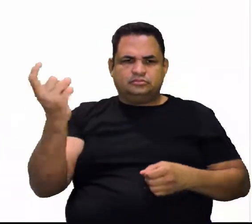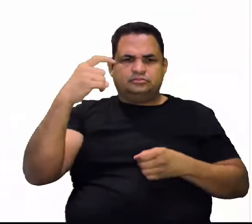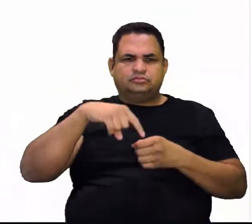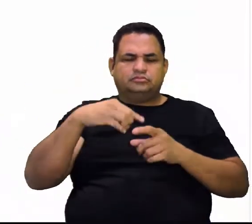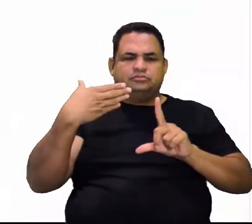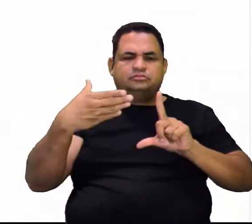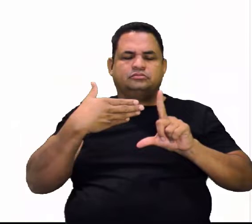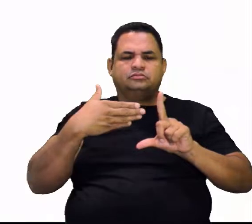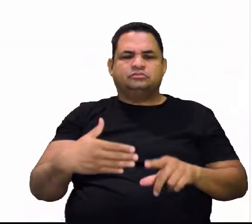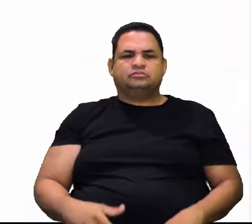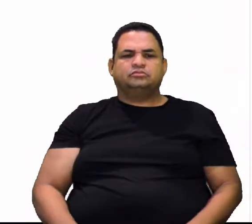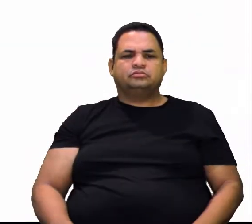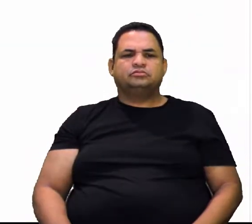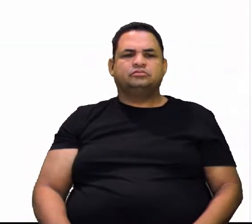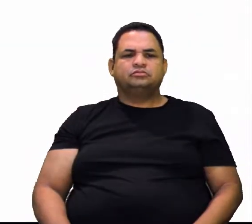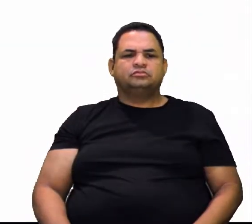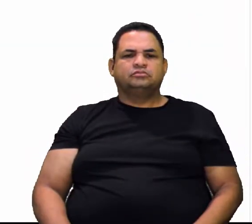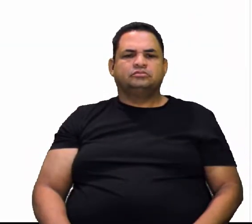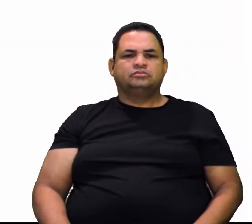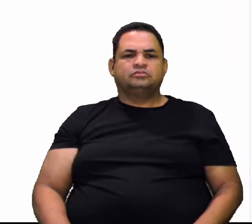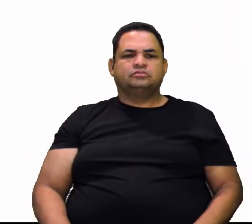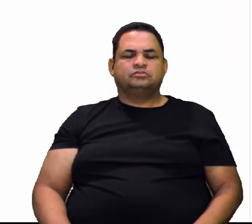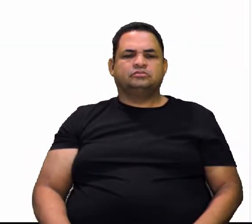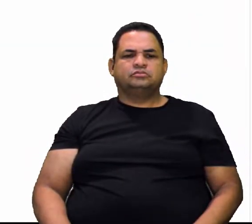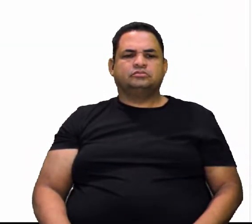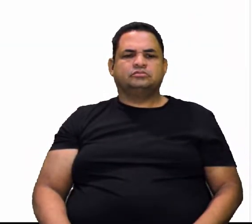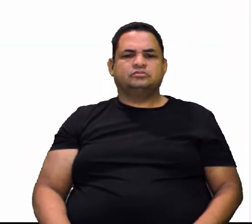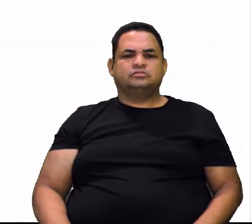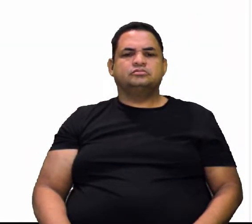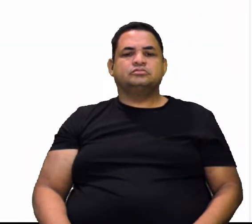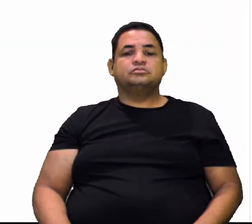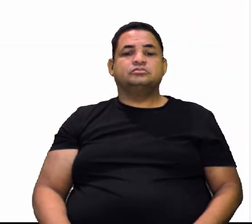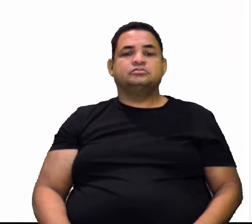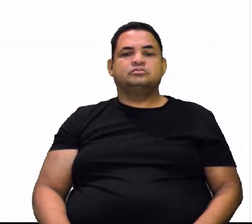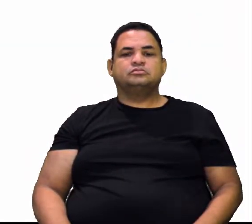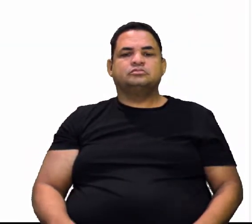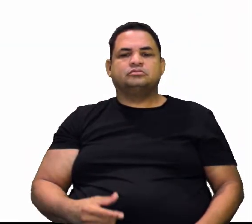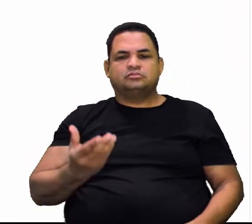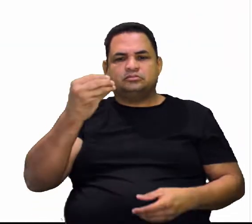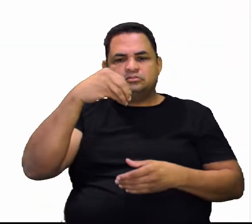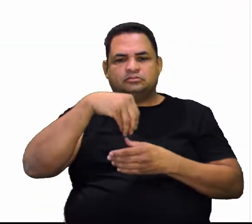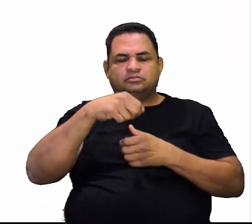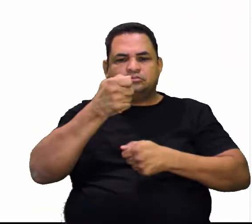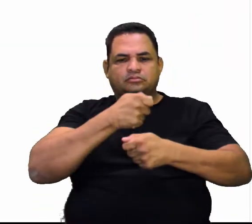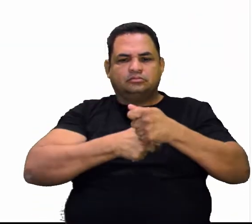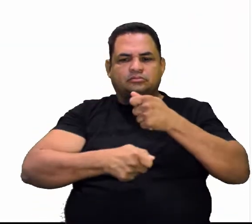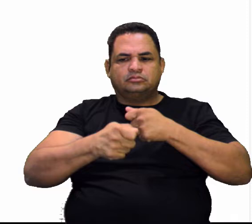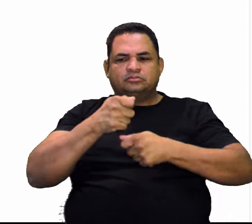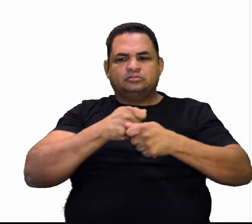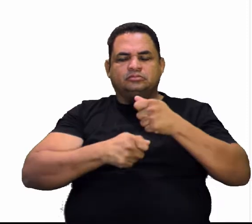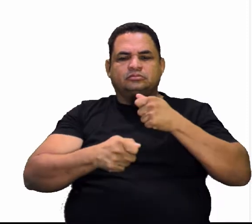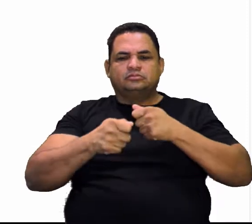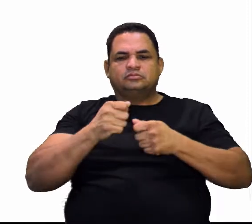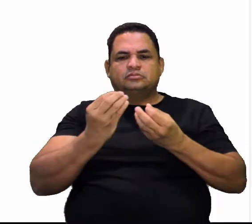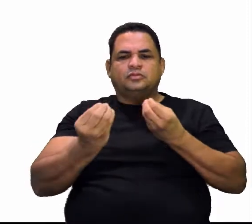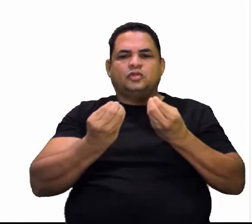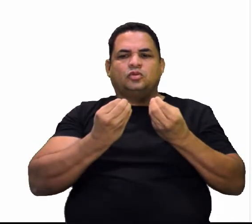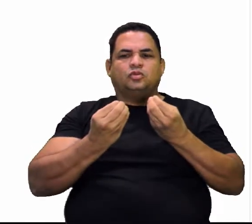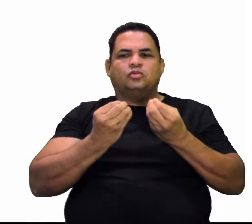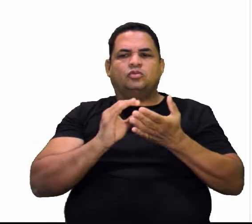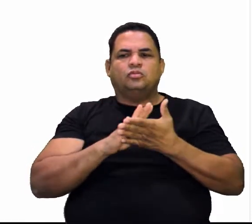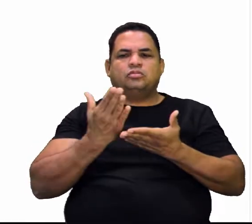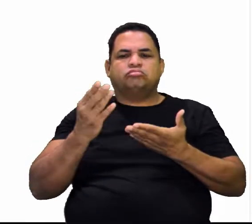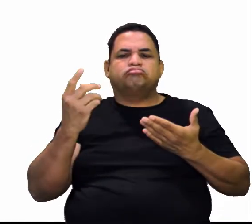tela para vocês. Outro legado de Roma está dentro da administração. A forma que